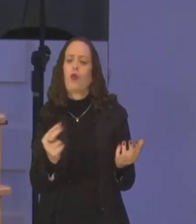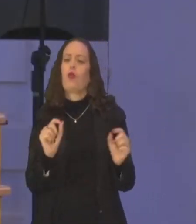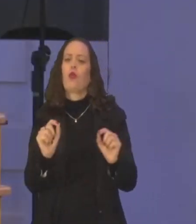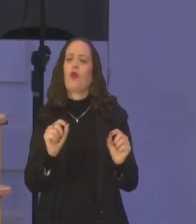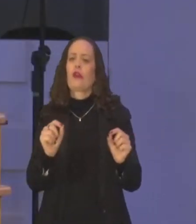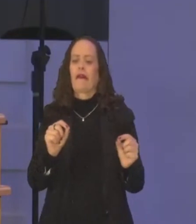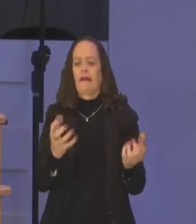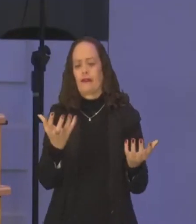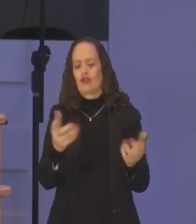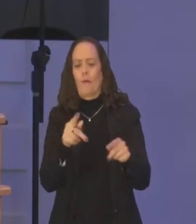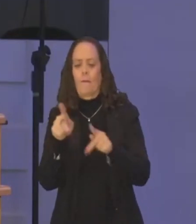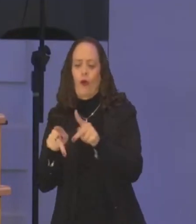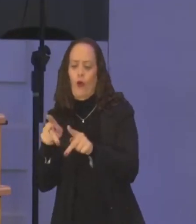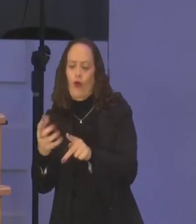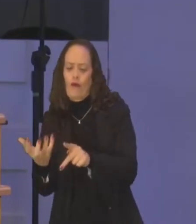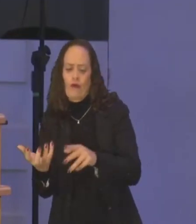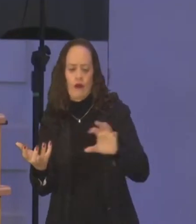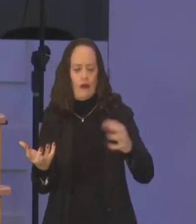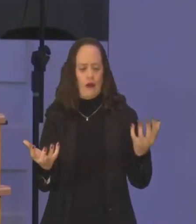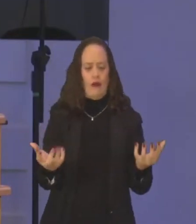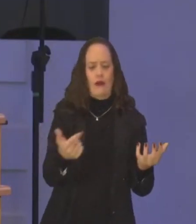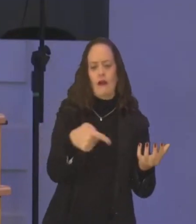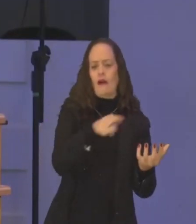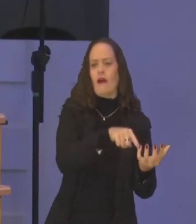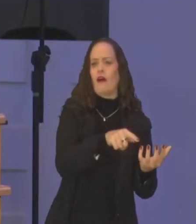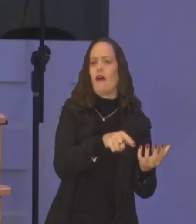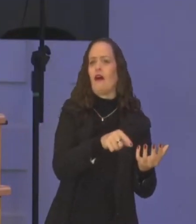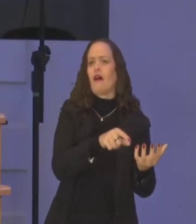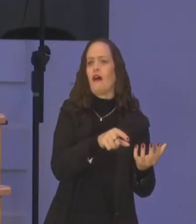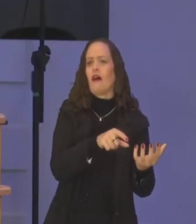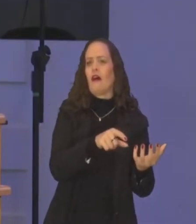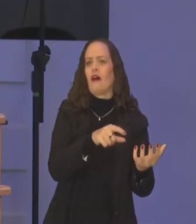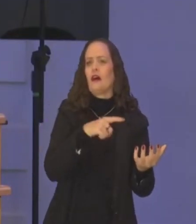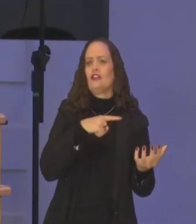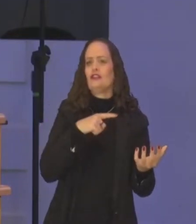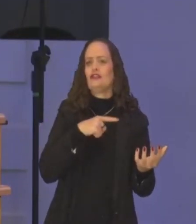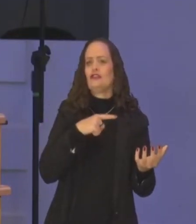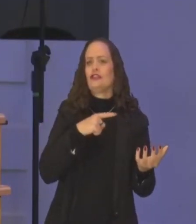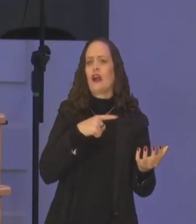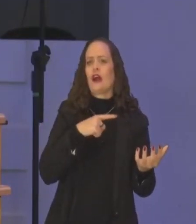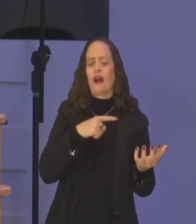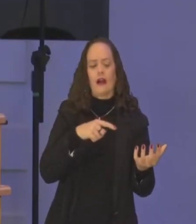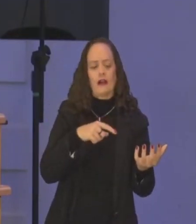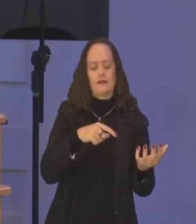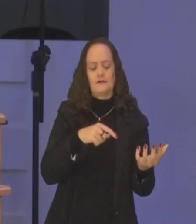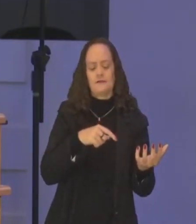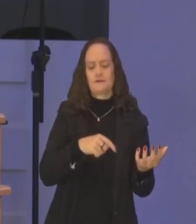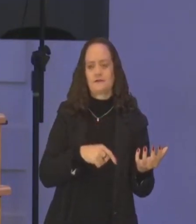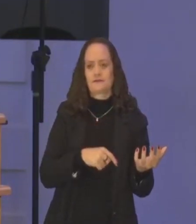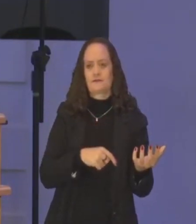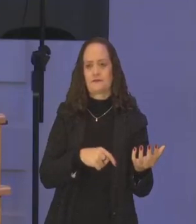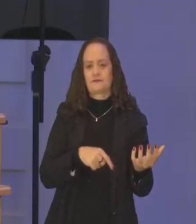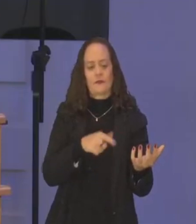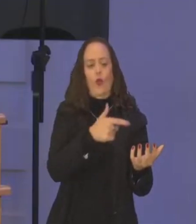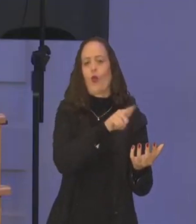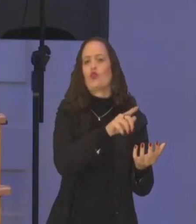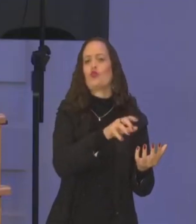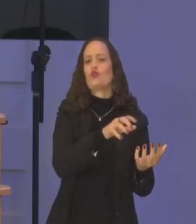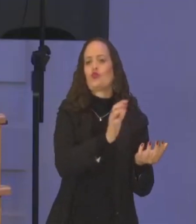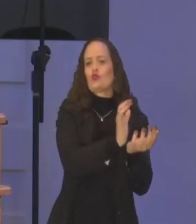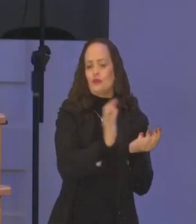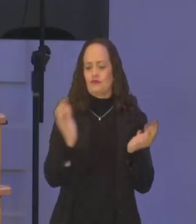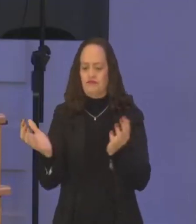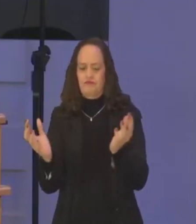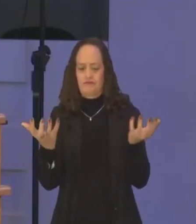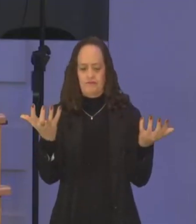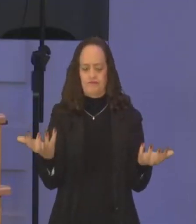por um lado, e do outro lado da espada, cortar a heresia dos balanoítas,